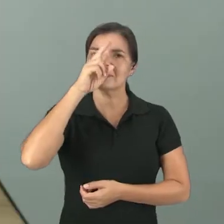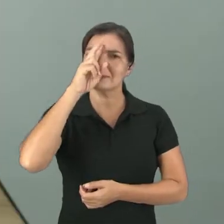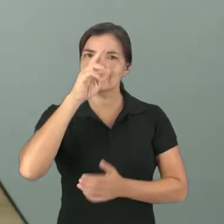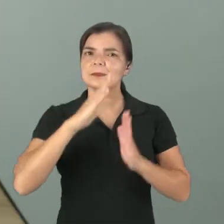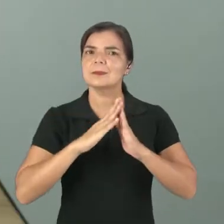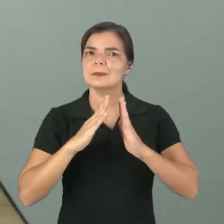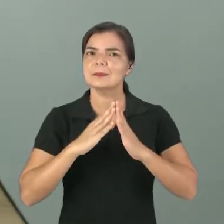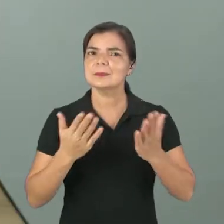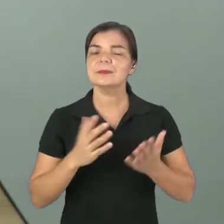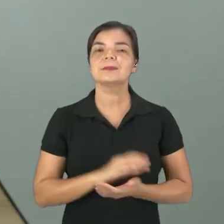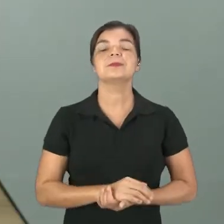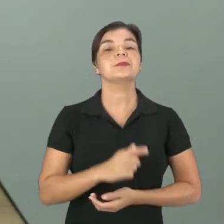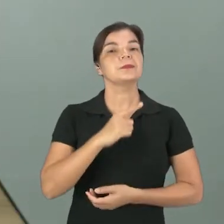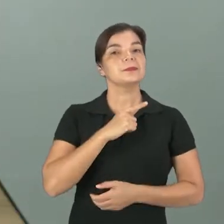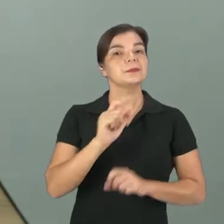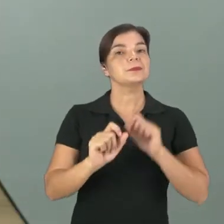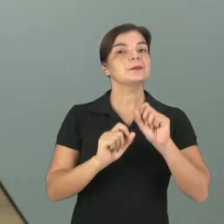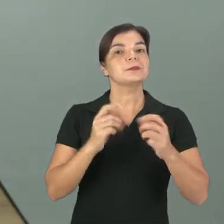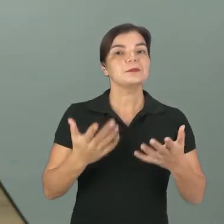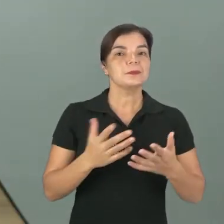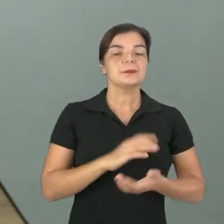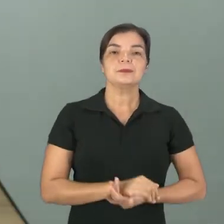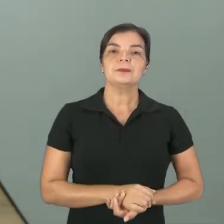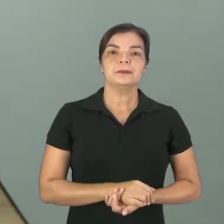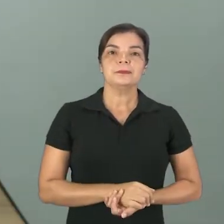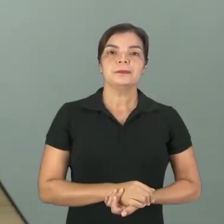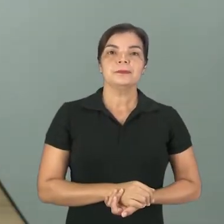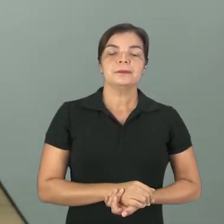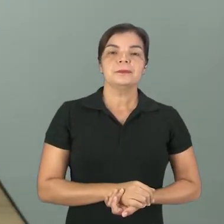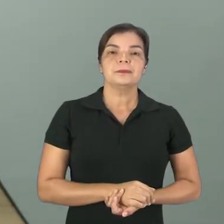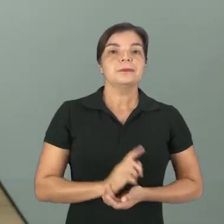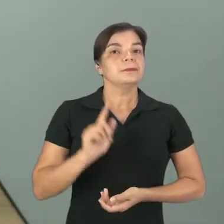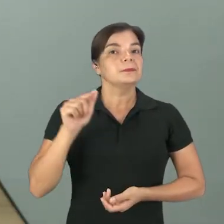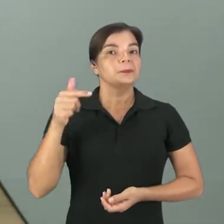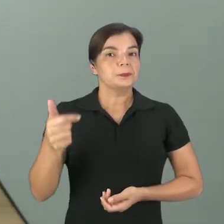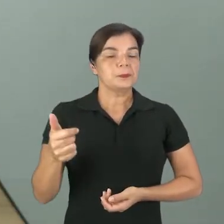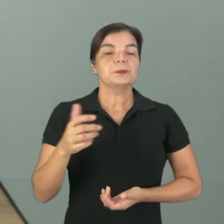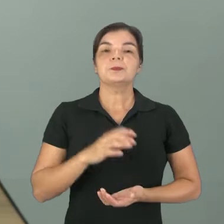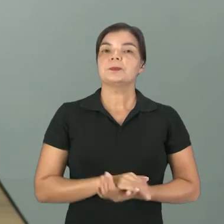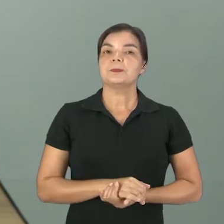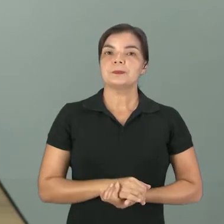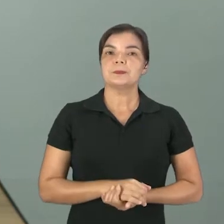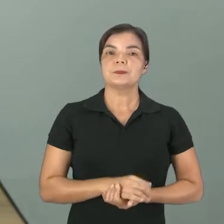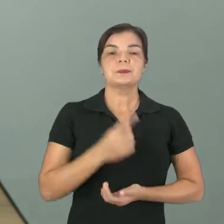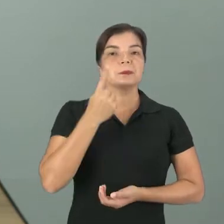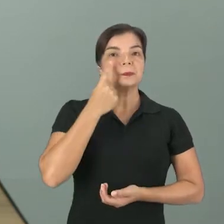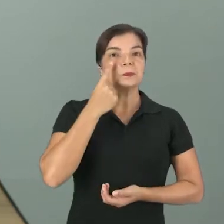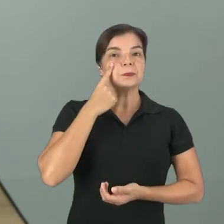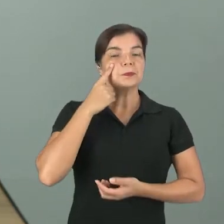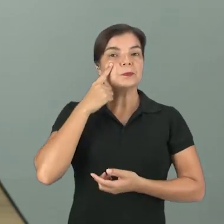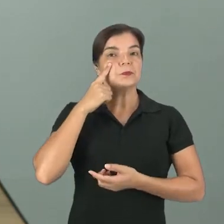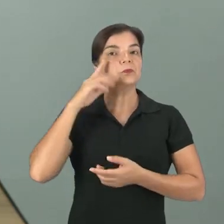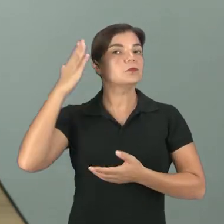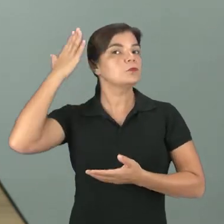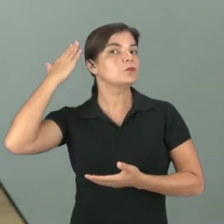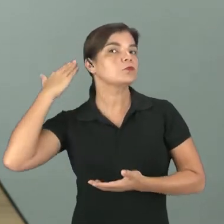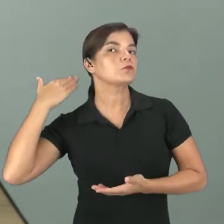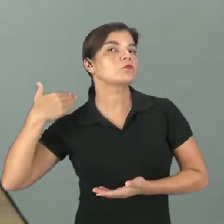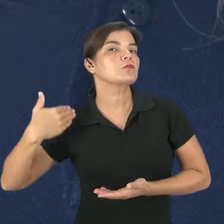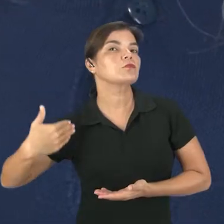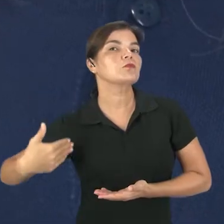aí de casa? Temos também essa outra personagem, olha, de cabelos